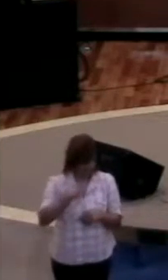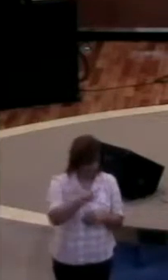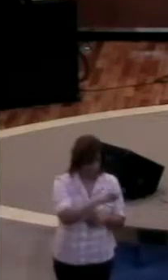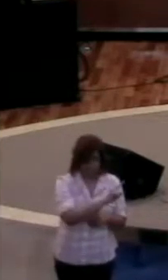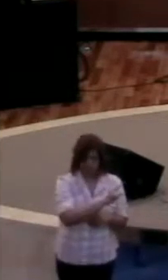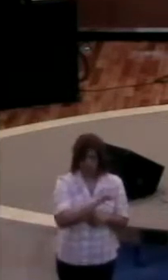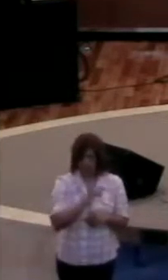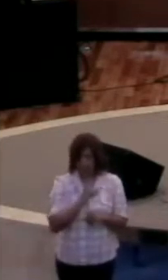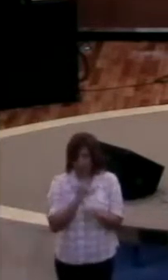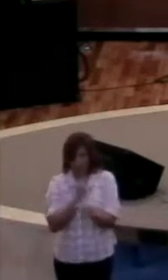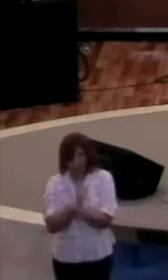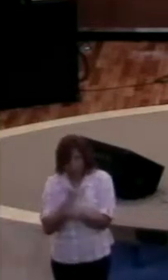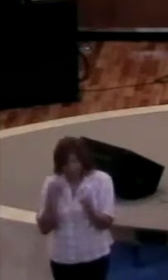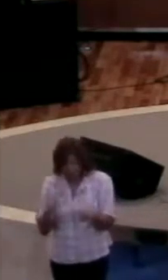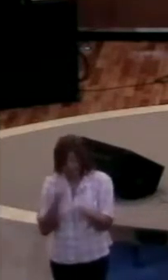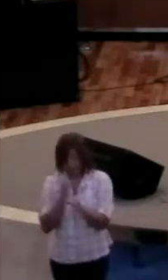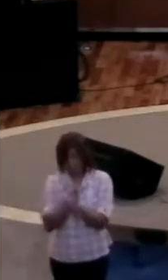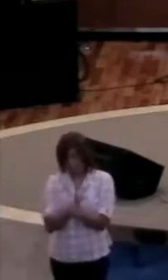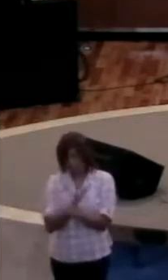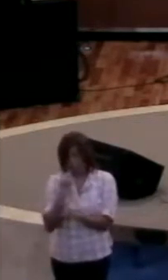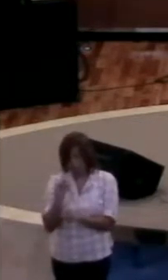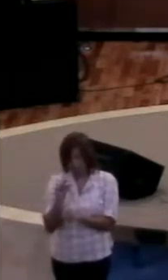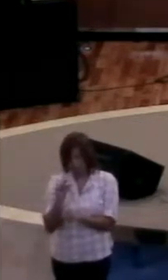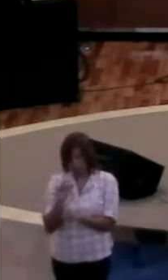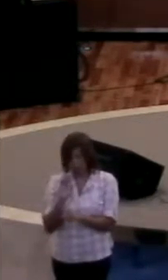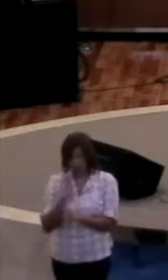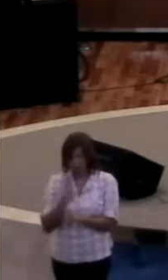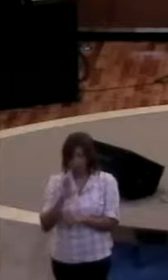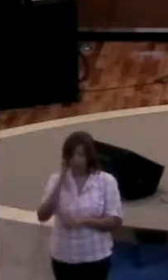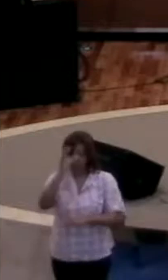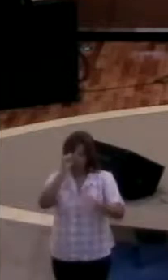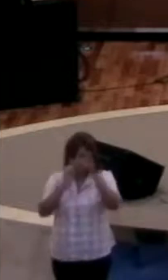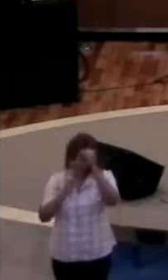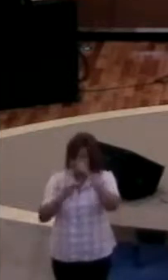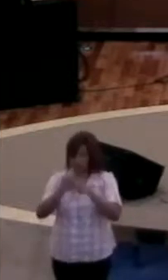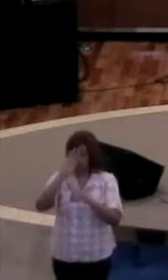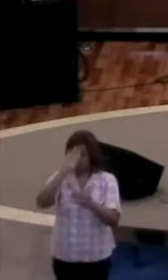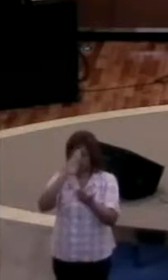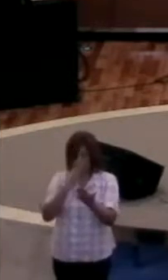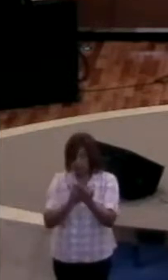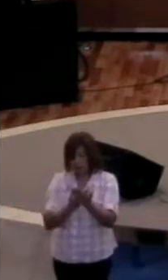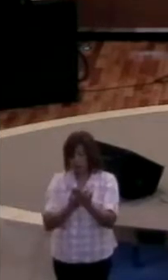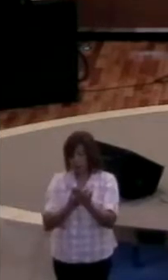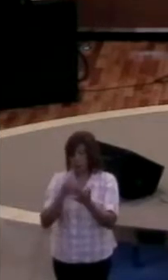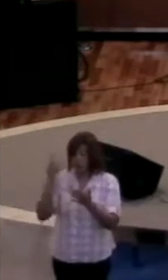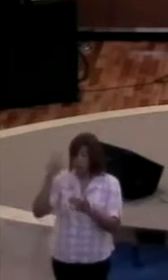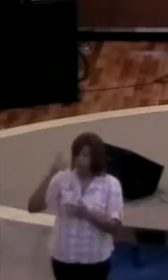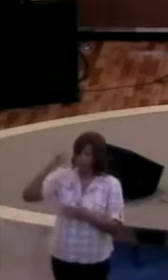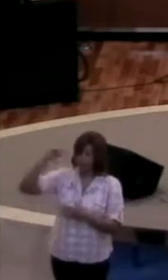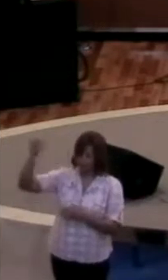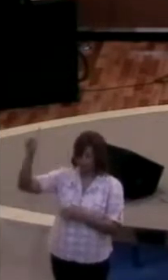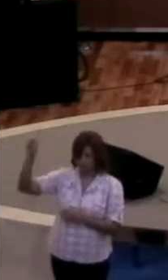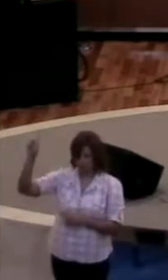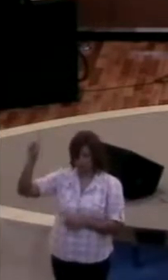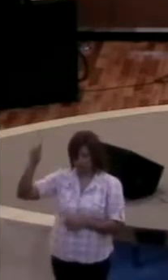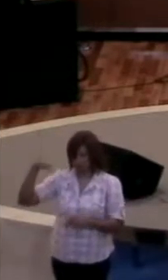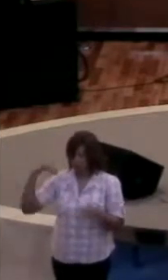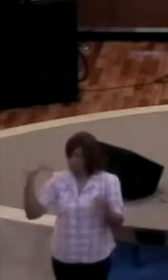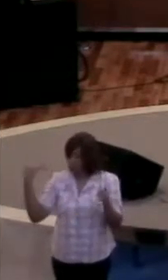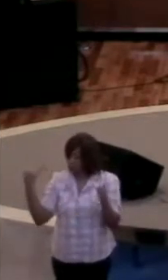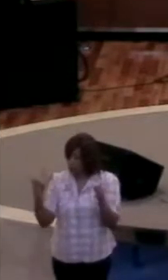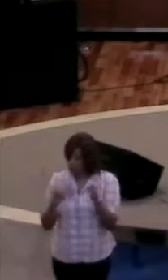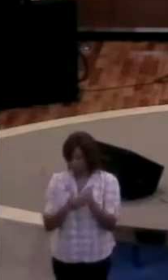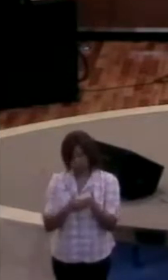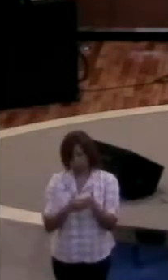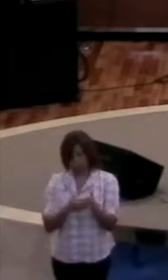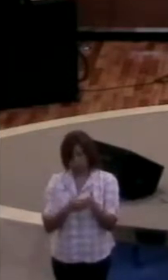parar um pouquinho, você também não sabe. Mas eu aprendi e creio que para Deus e para o seu Deus, tudo há um